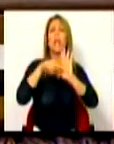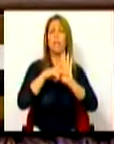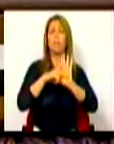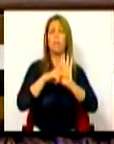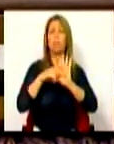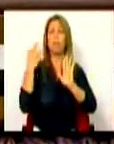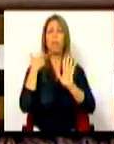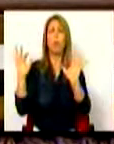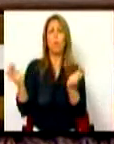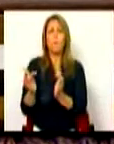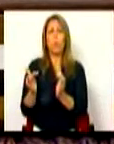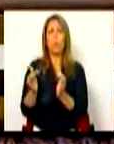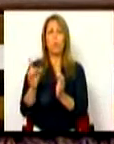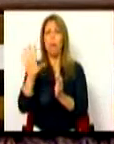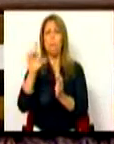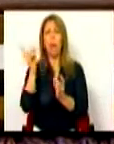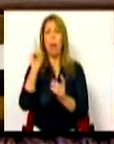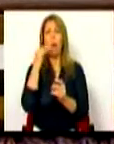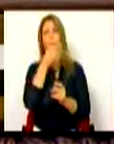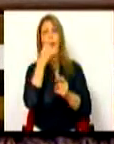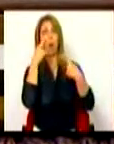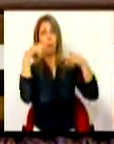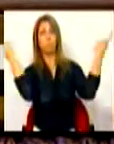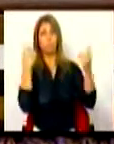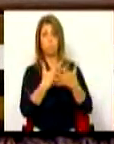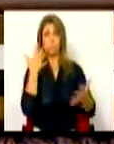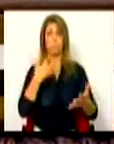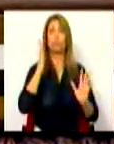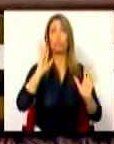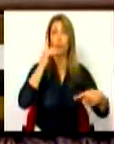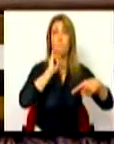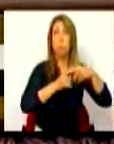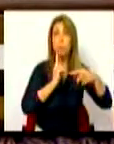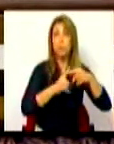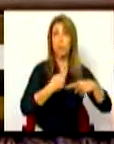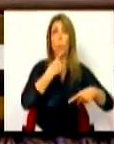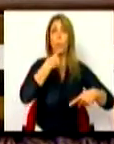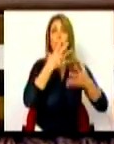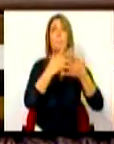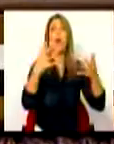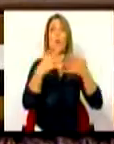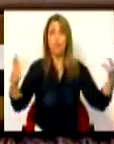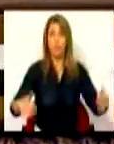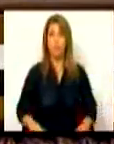se sublinha o muito que já foi ganho para uma maioria?